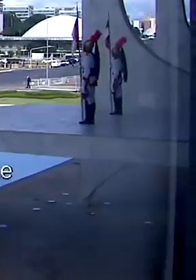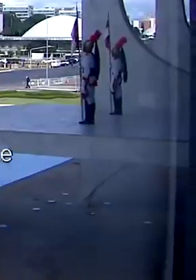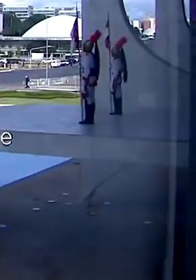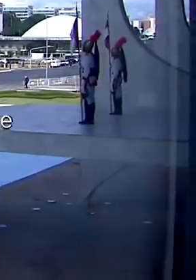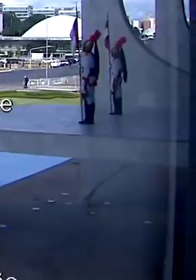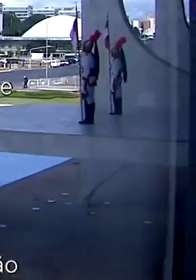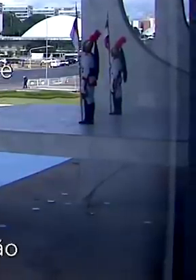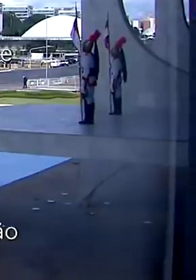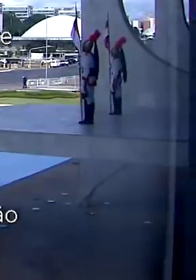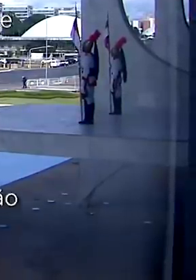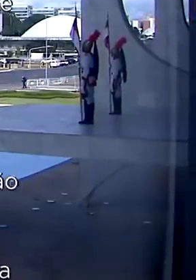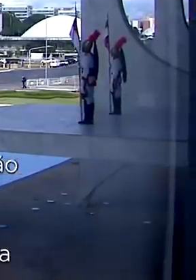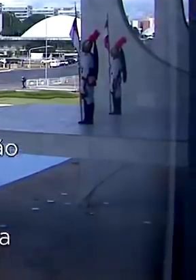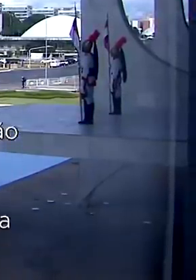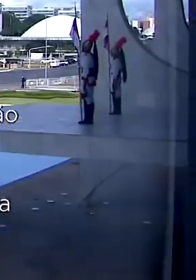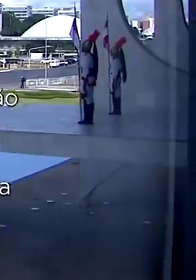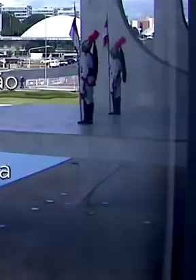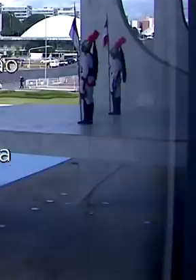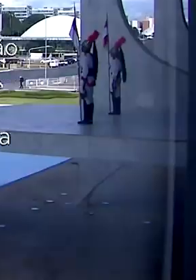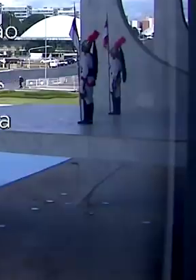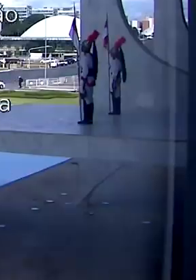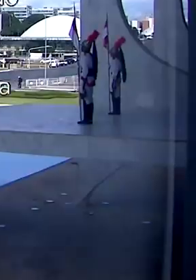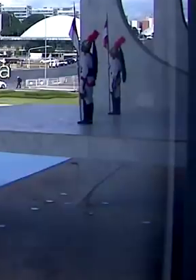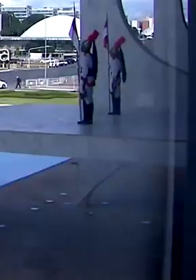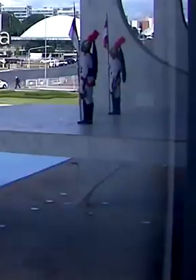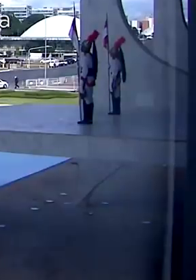Tchau, tchau.